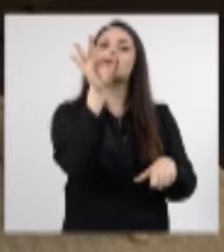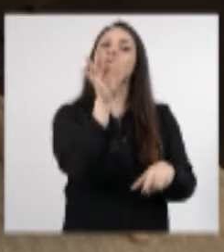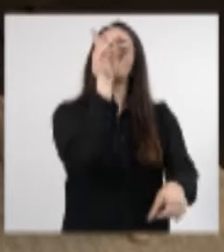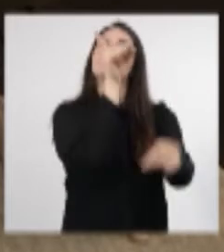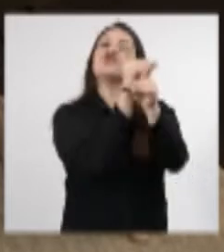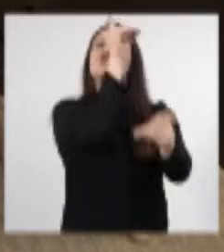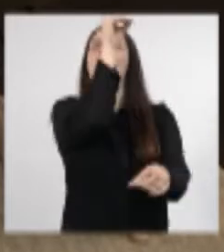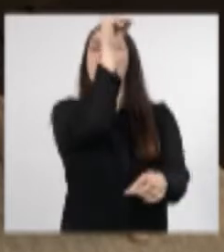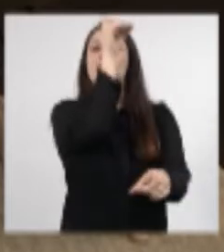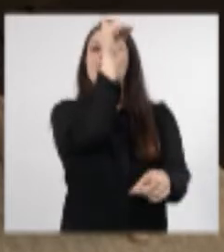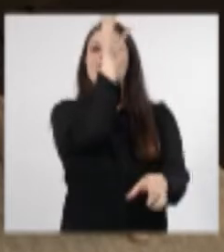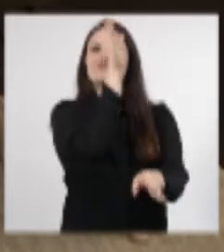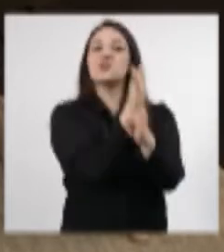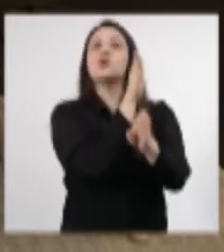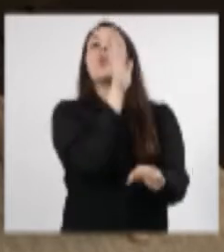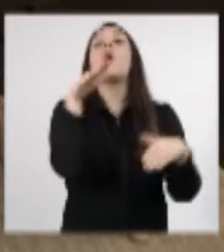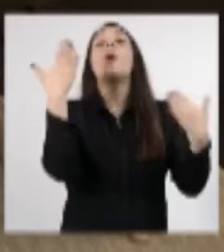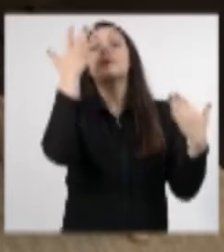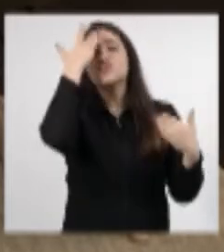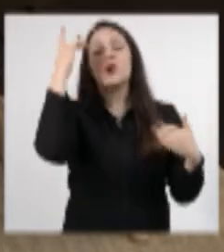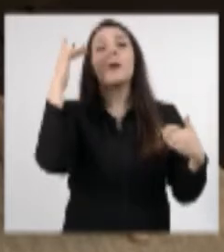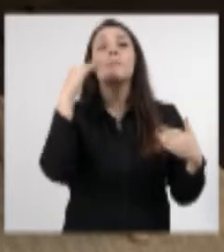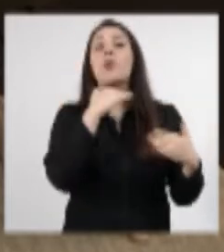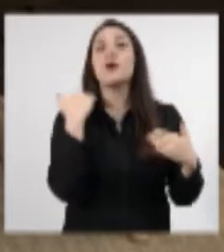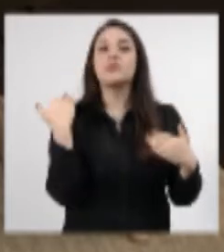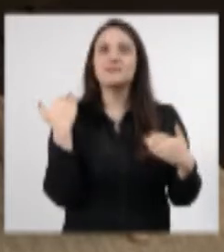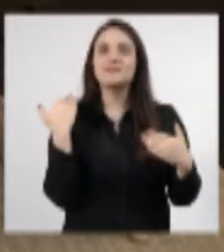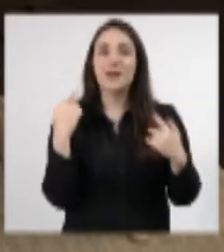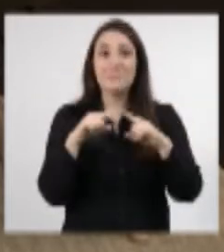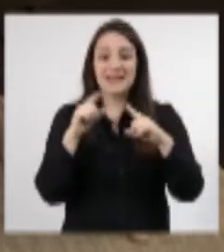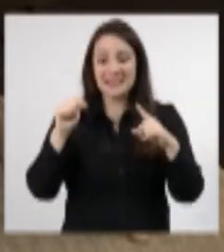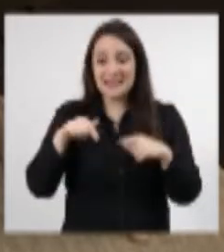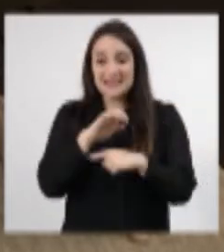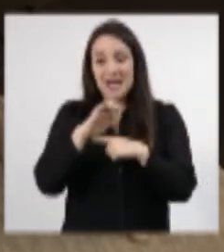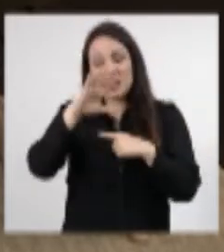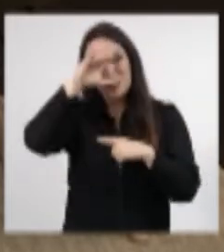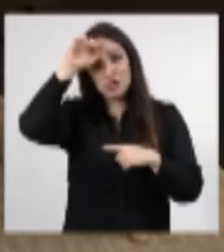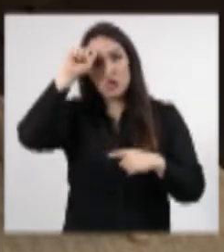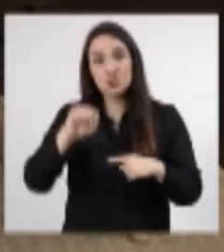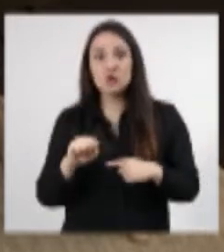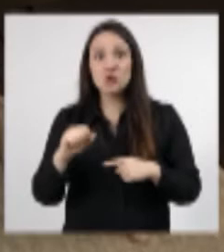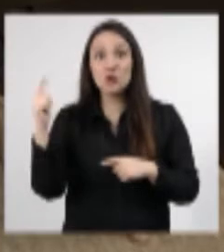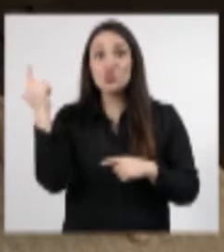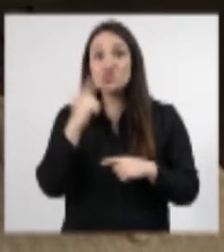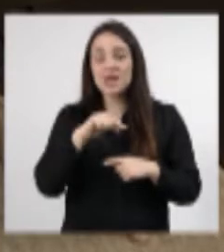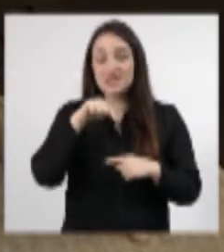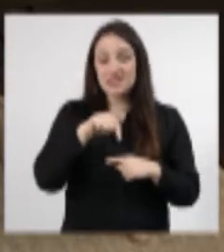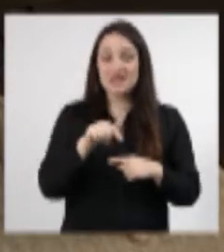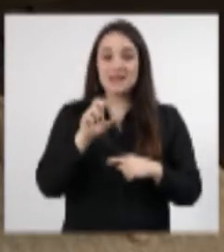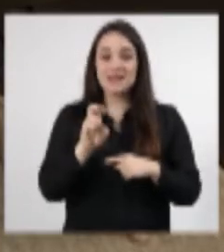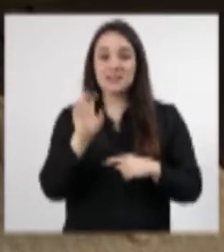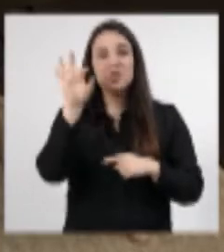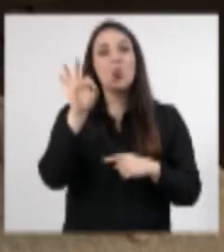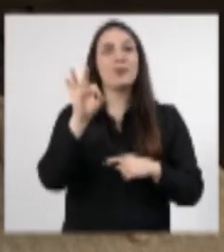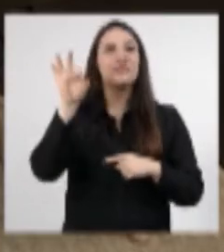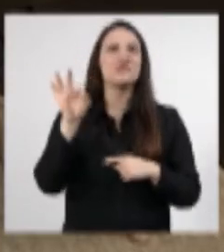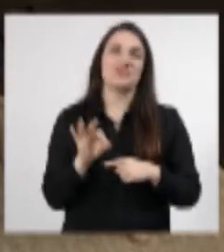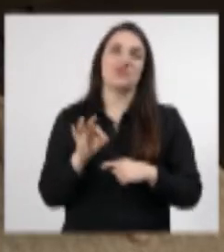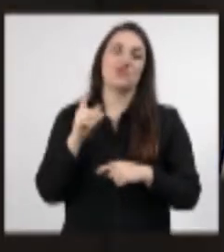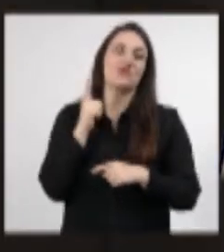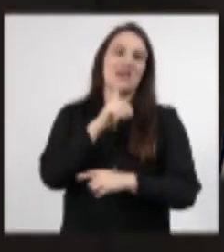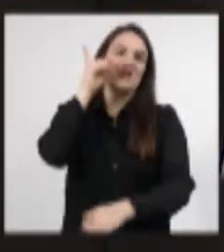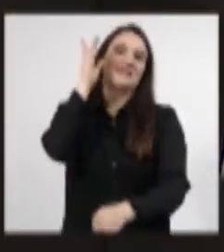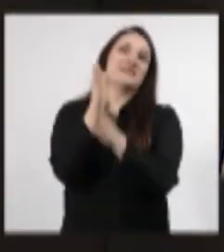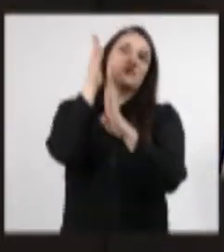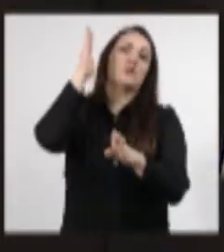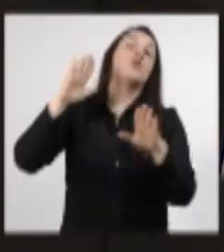do Sul, a elucidação no ano de 2017 foi de 75%, ou seja, ela é superior a